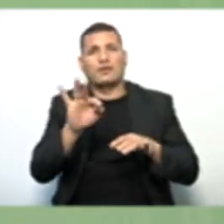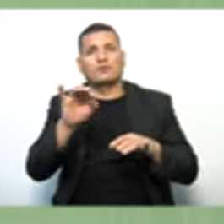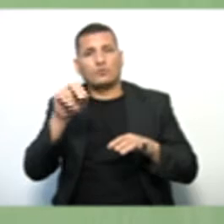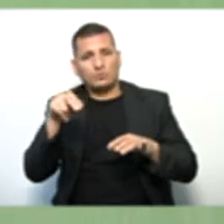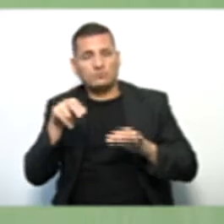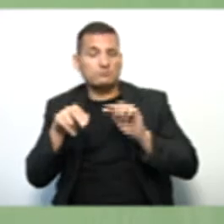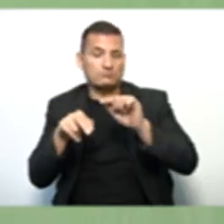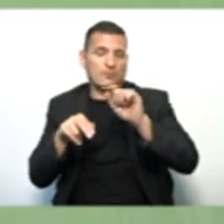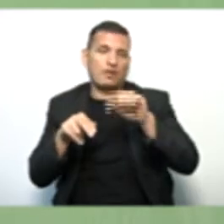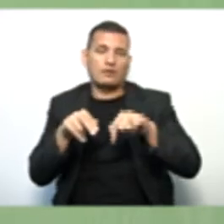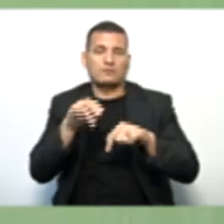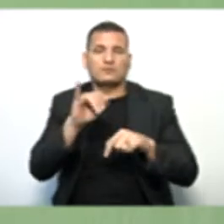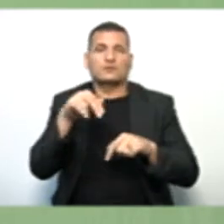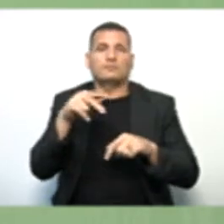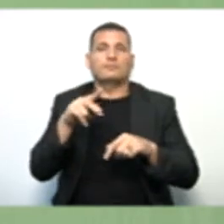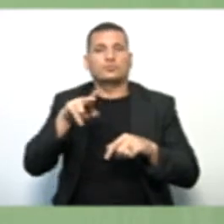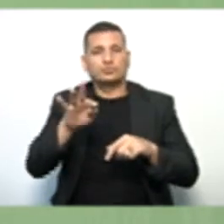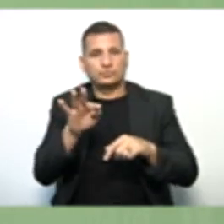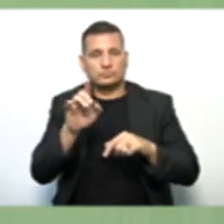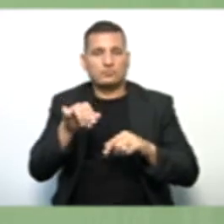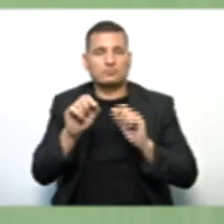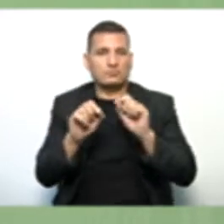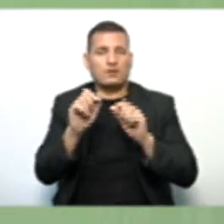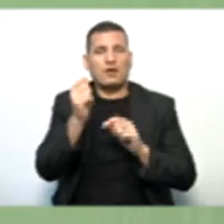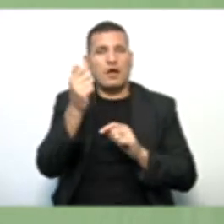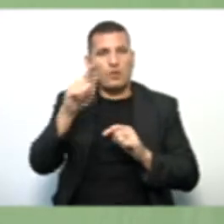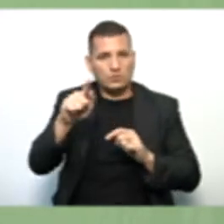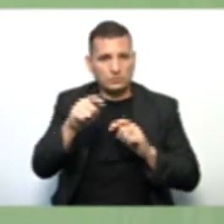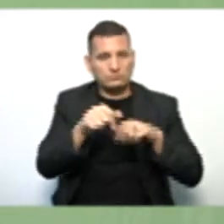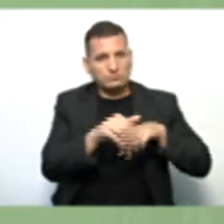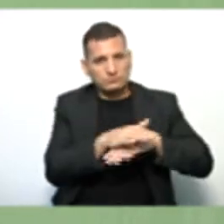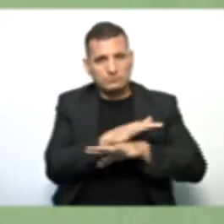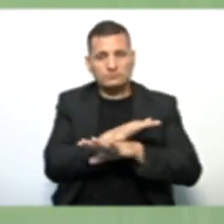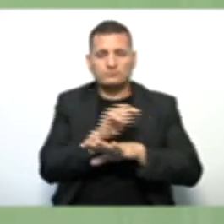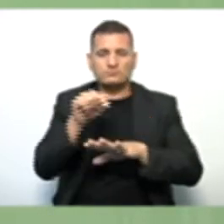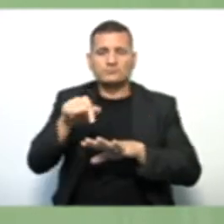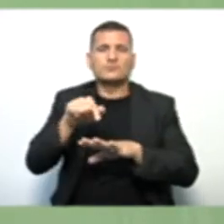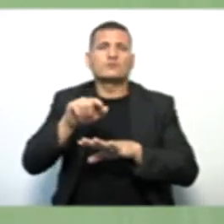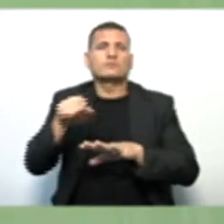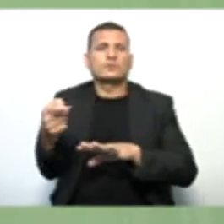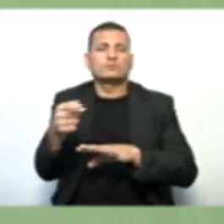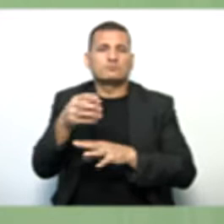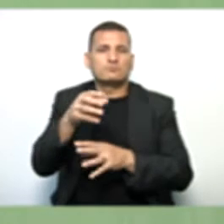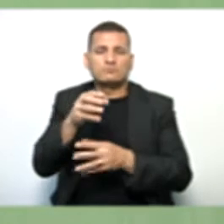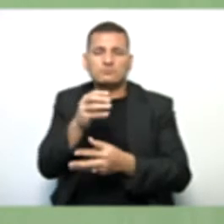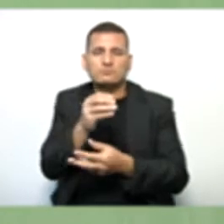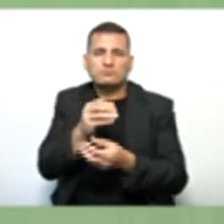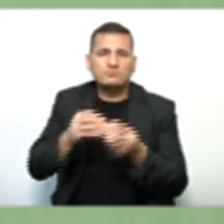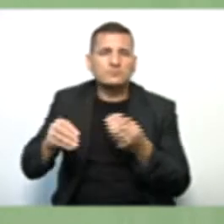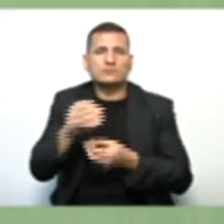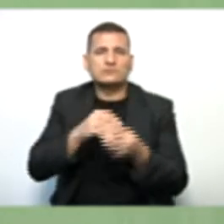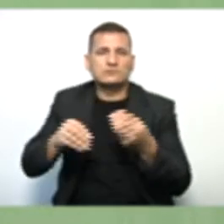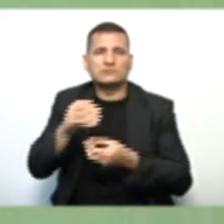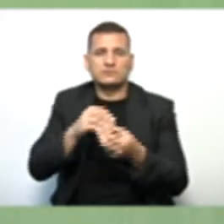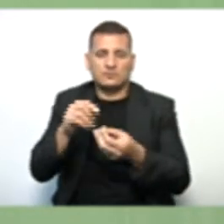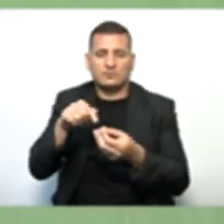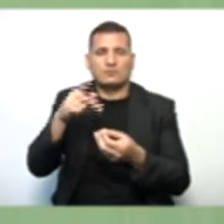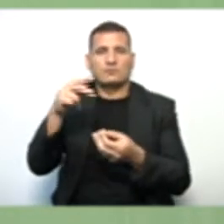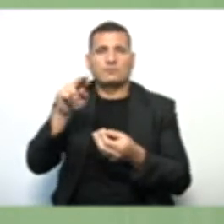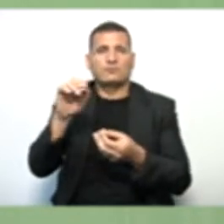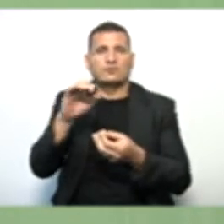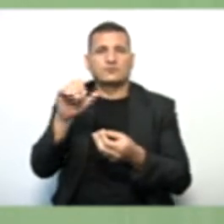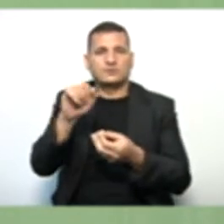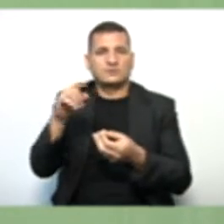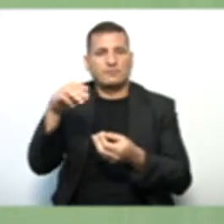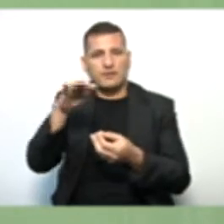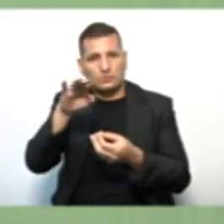input. Então, são as entradas do meu algoritmo. Processamento são os procedimentos utilizados para checar o resultado final. Tá